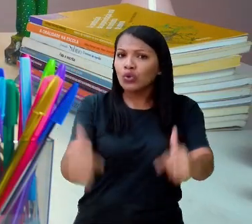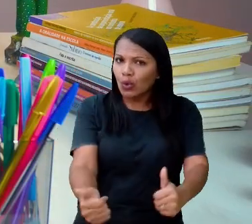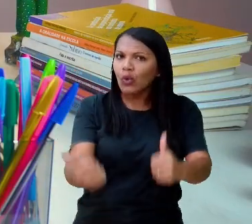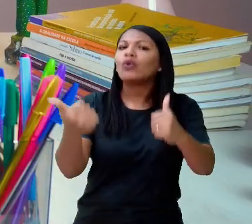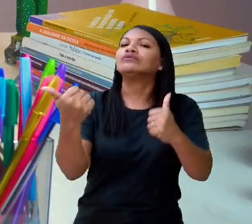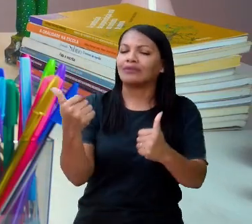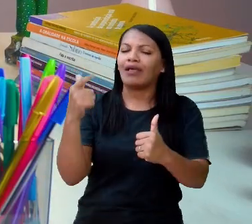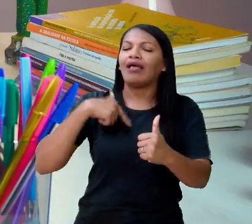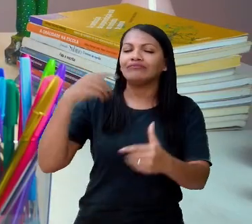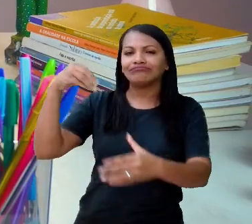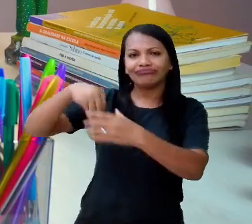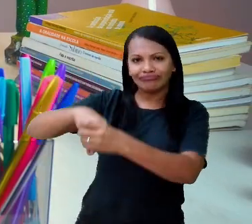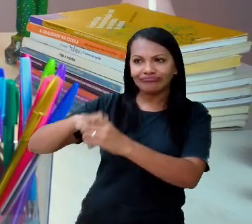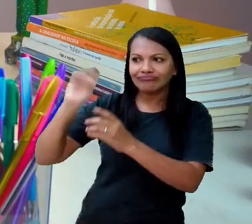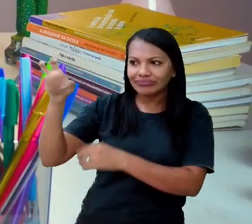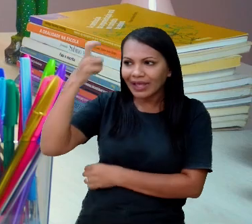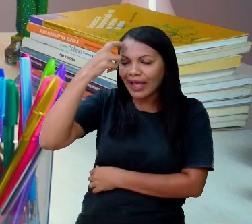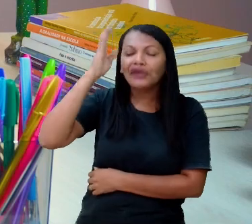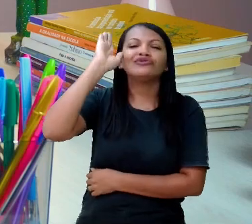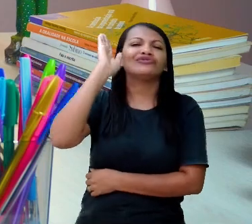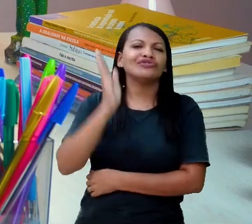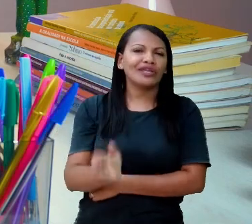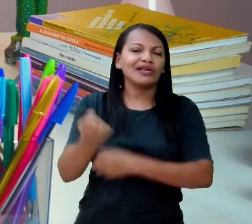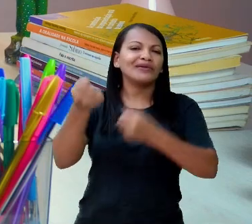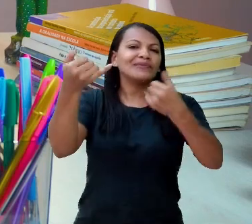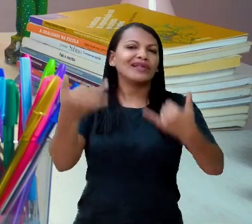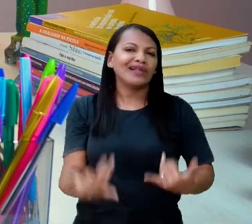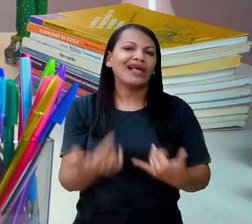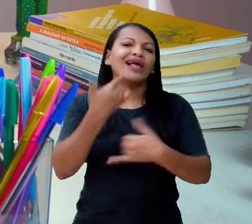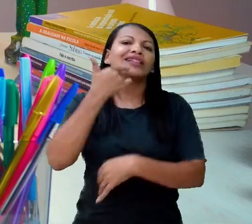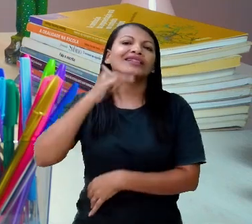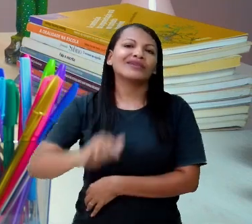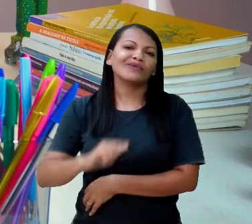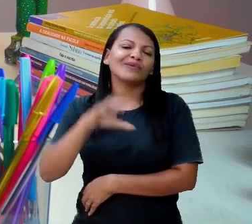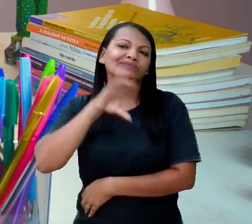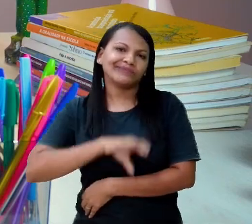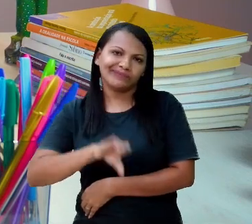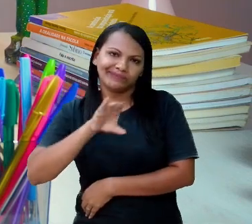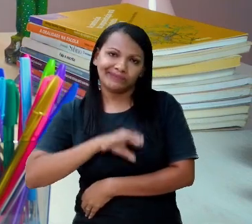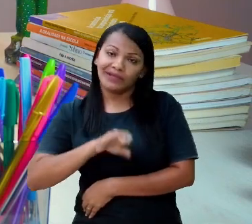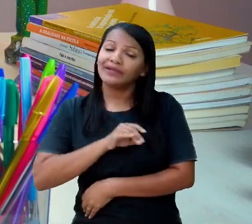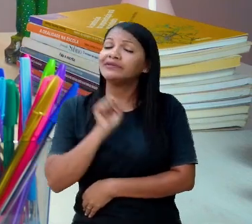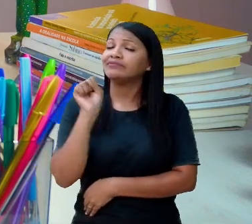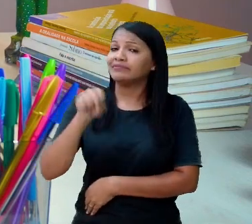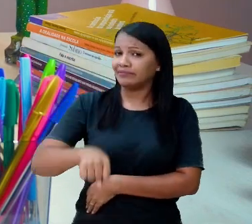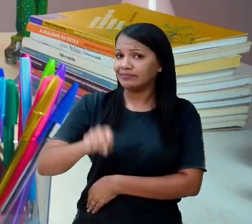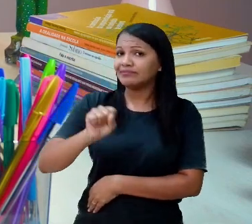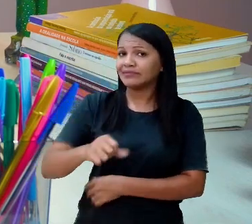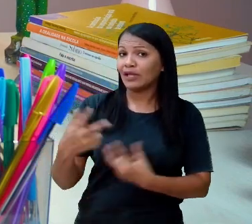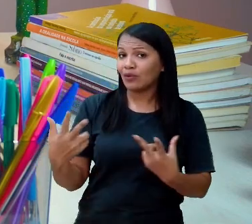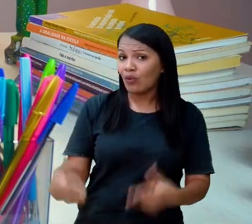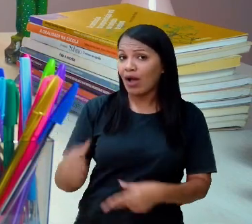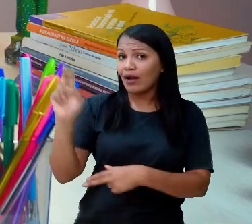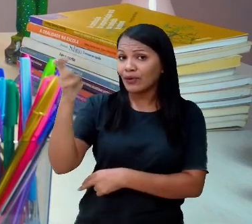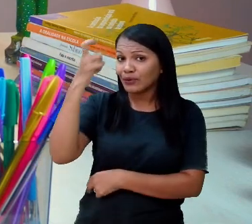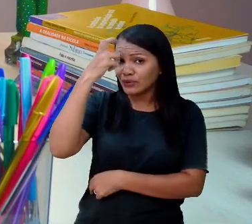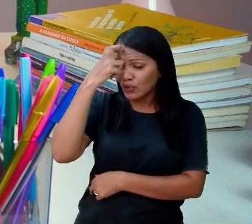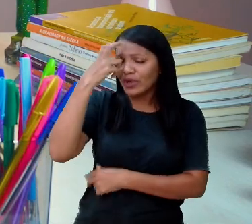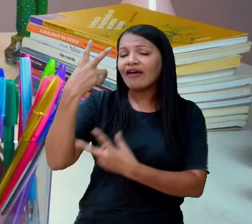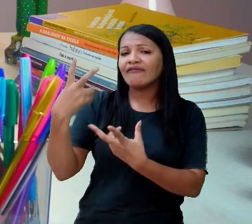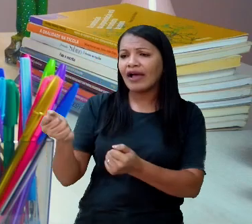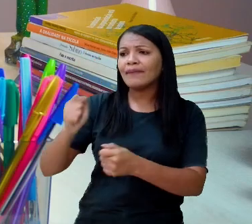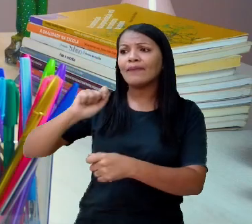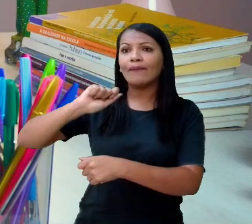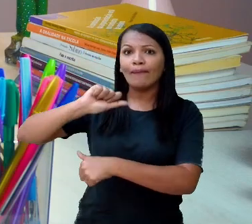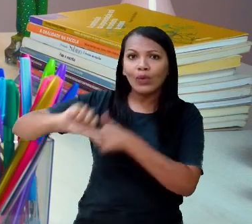cultura, inclusive, como eu já falei, a nossa língua portuguesa, que assim como a cultura, também vai se adaptando